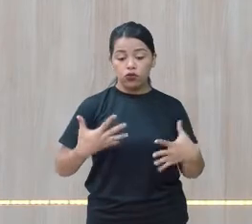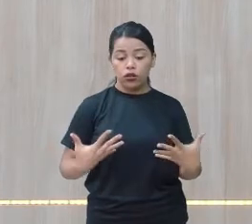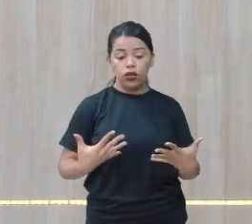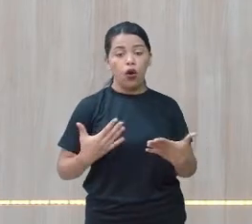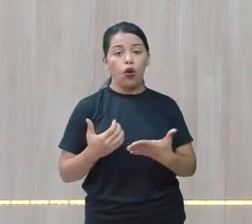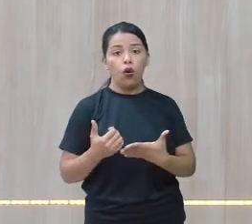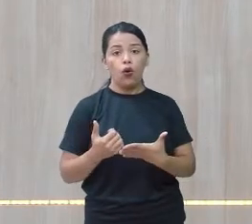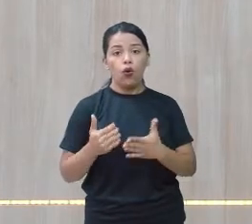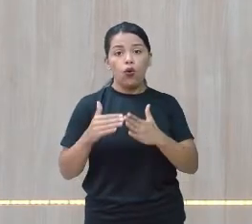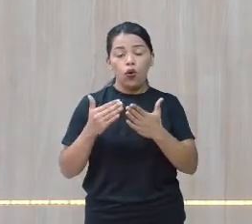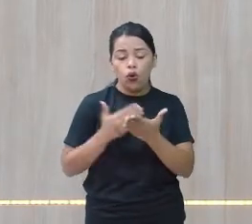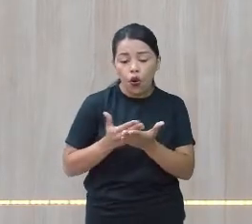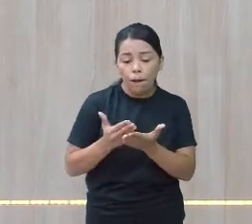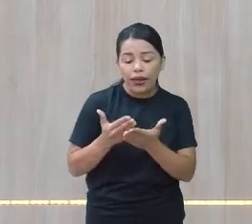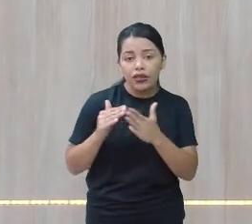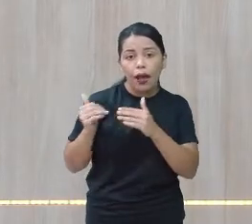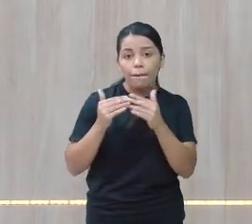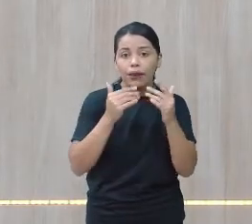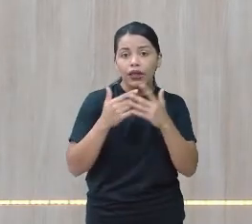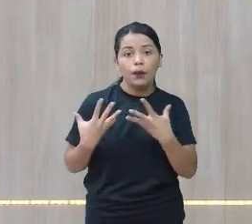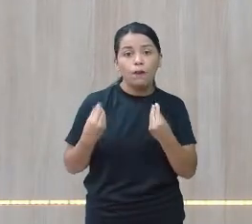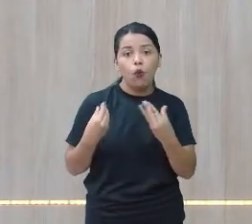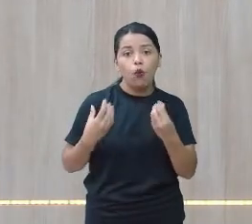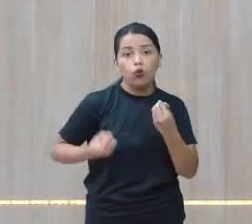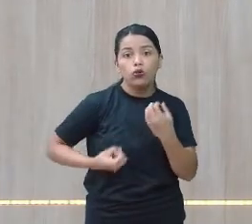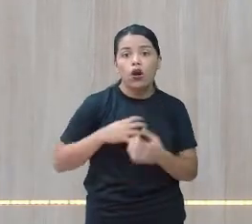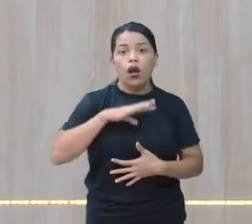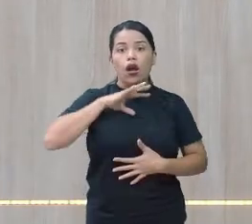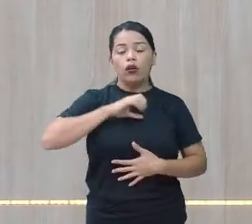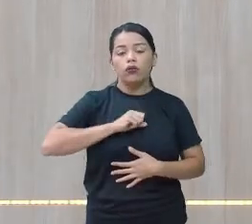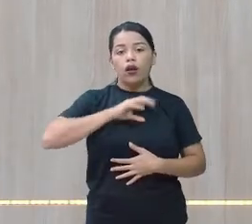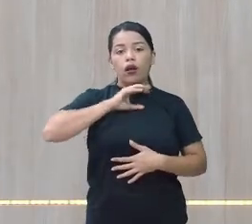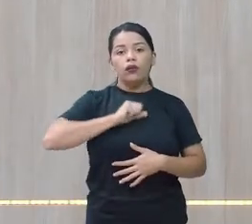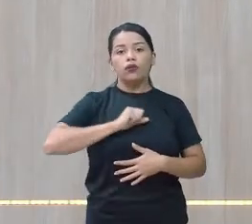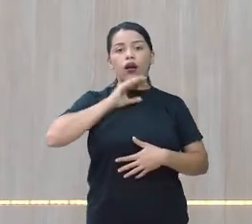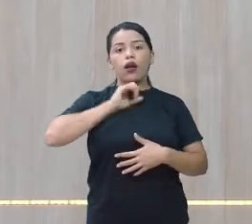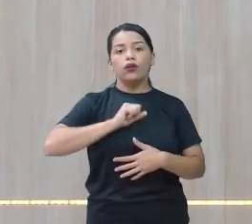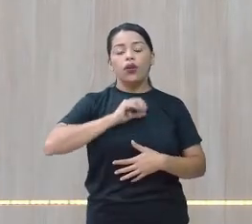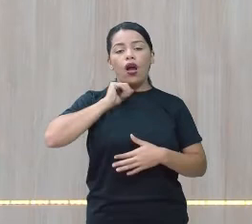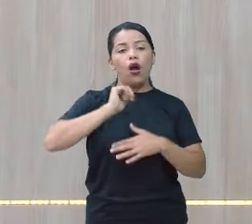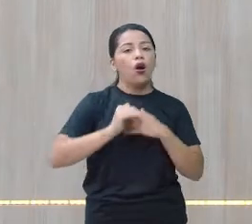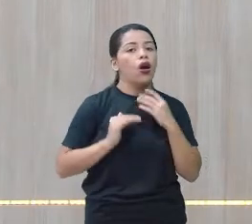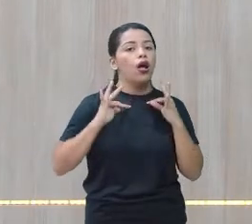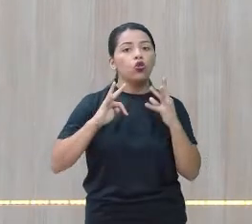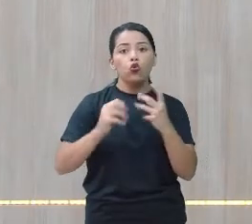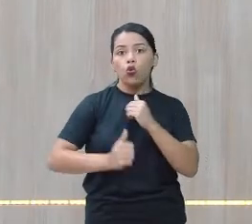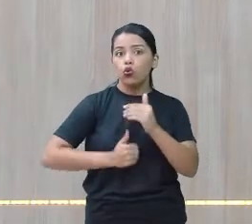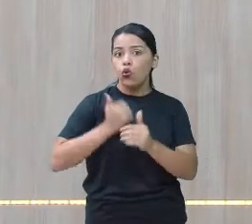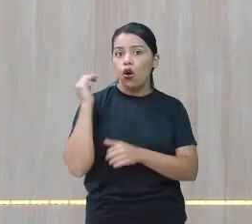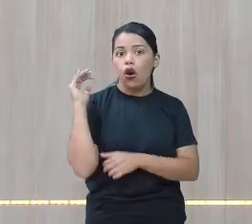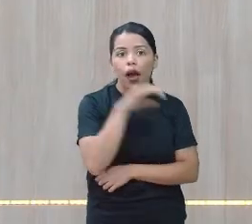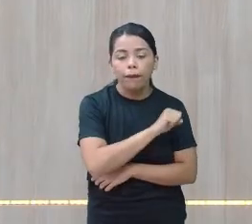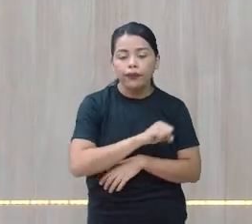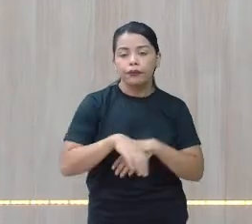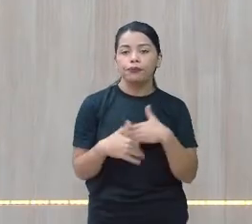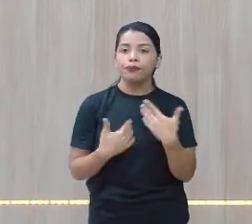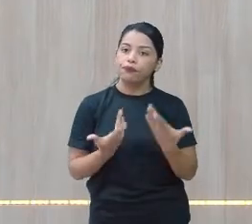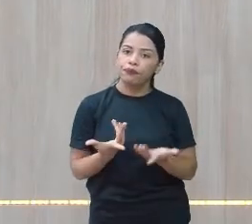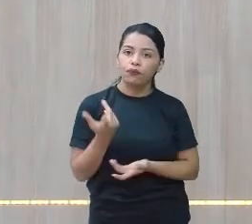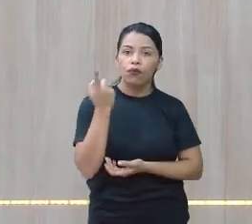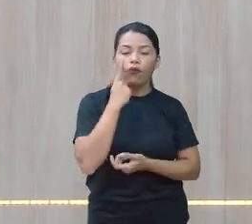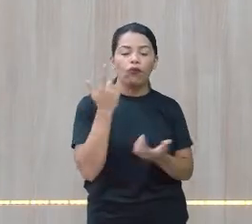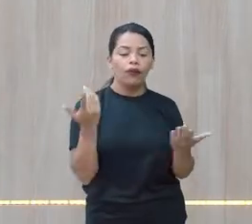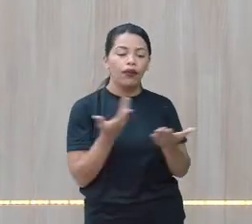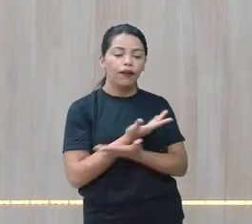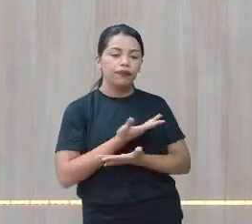mesmo oxigênio. Mas vamos continuar. Então, aí no sistema nervoso, eu estou diante do sistema nervoso